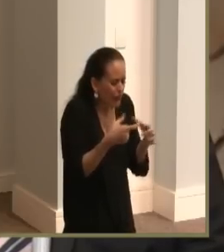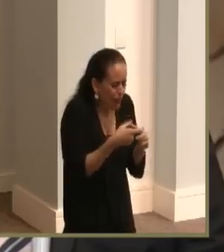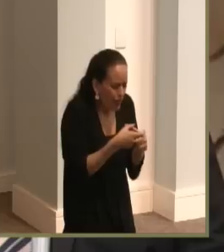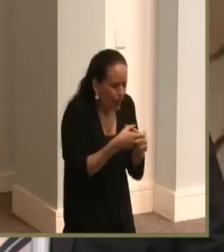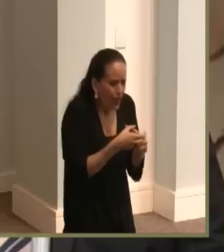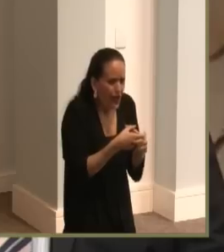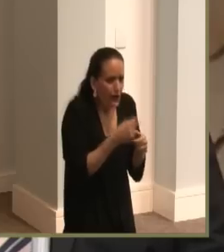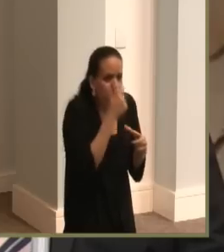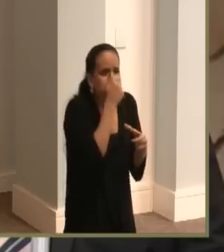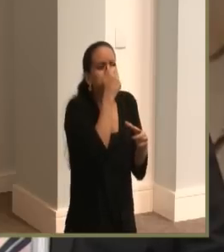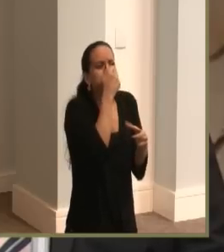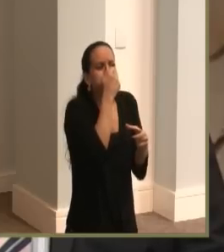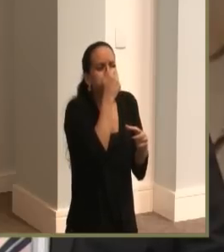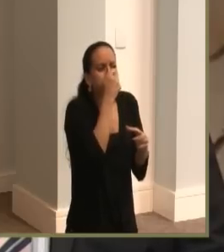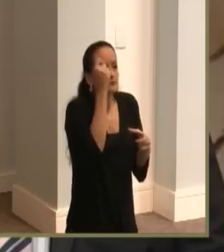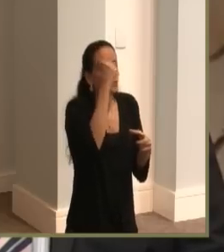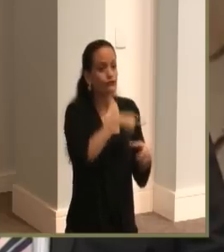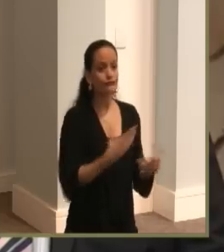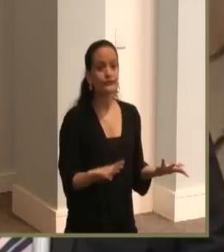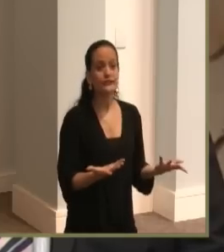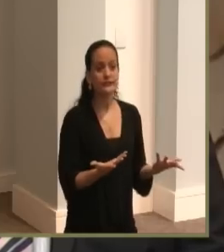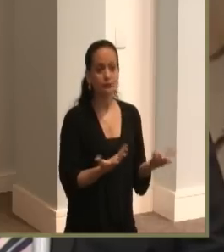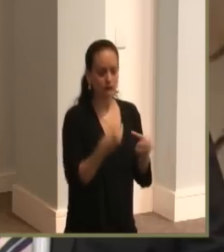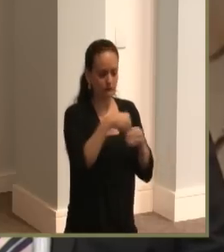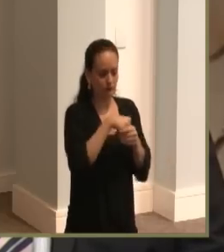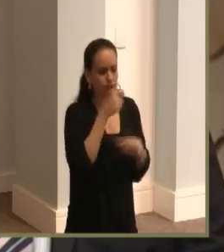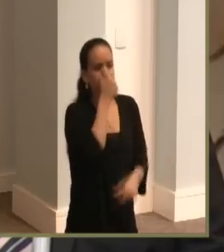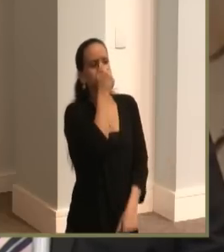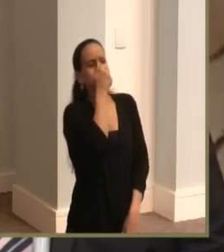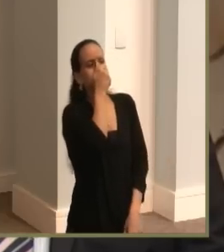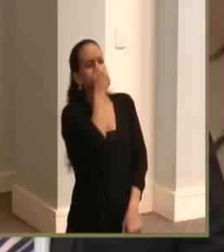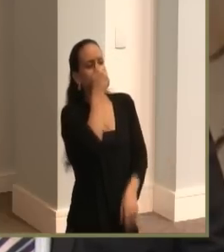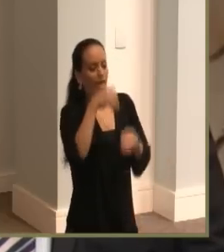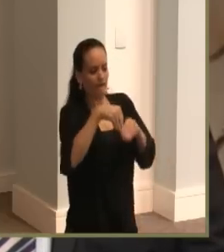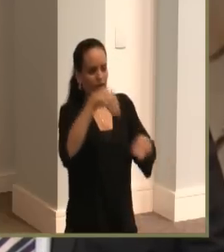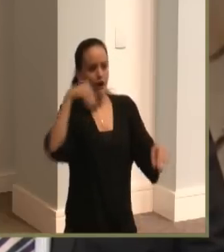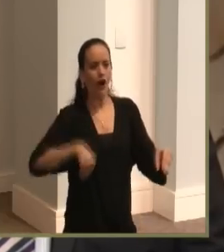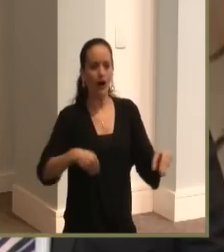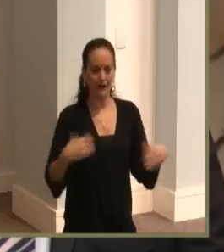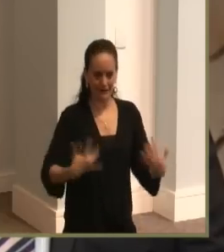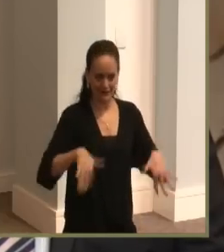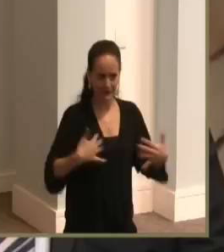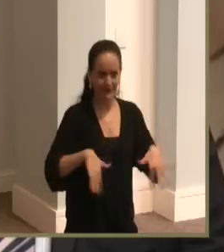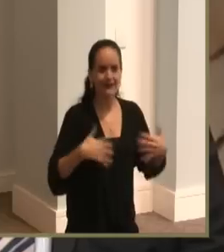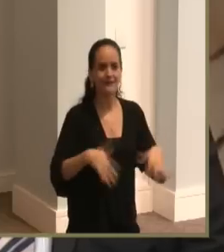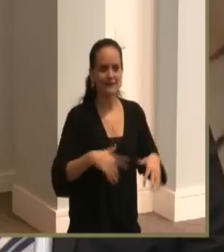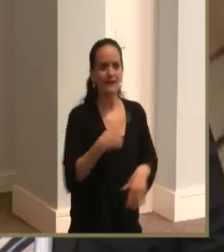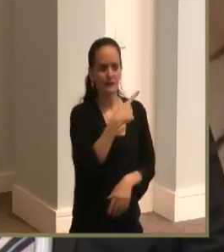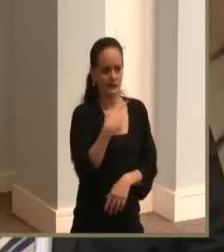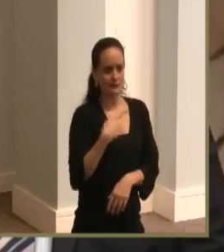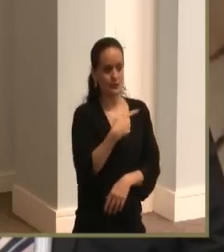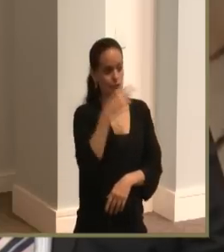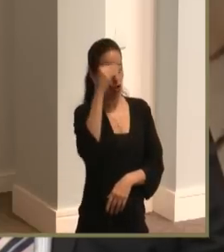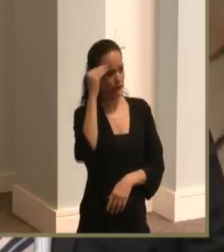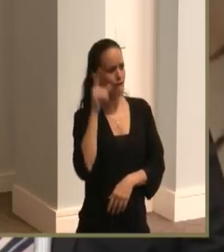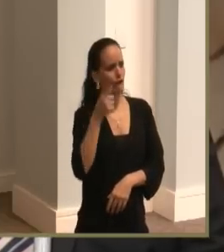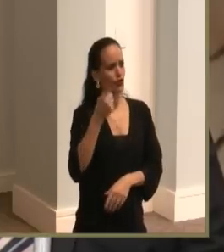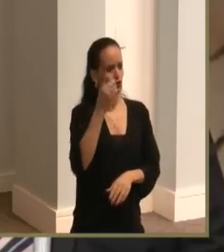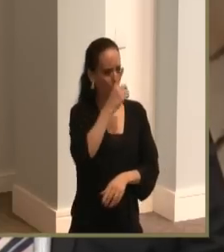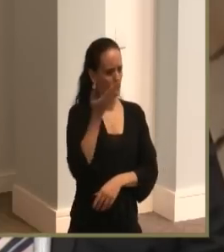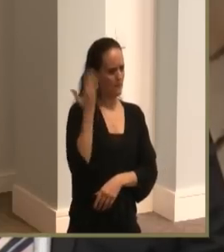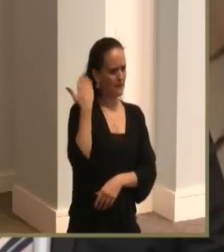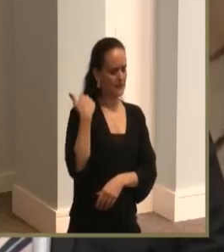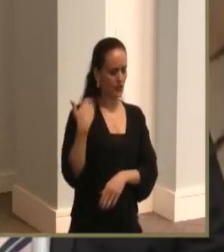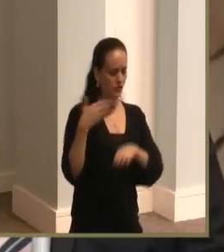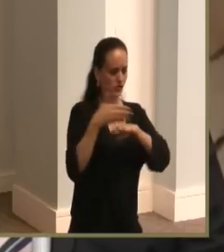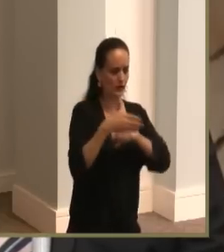em trazer todos os irmãos para dentro do templo, né? Eu estive pregando no domingo passado, e eu cheguei, ele me chamou para ir lá